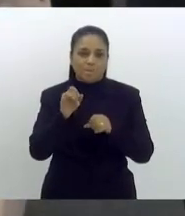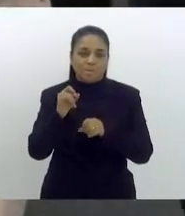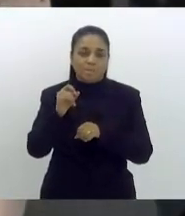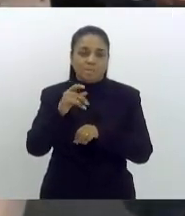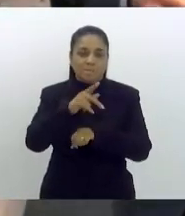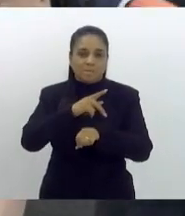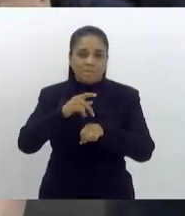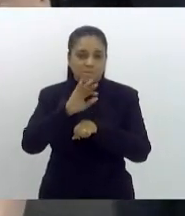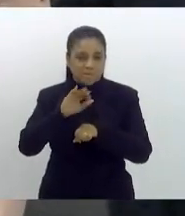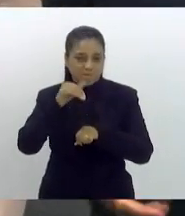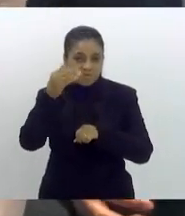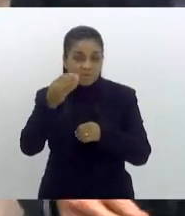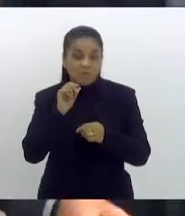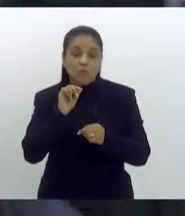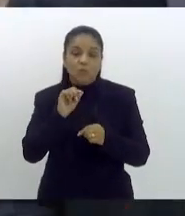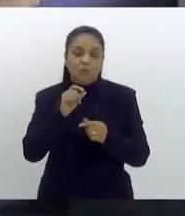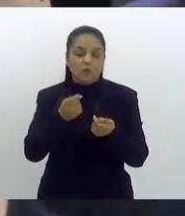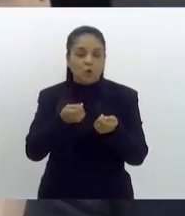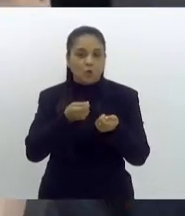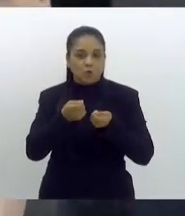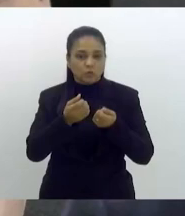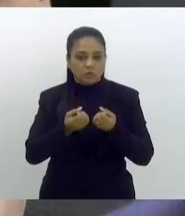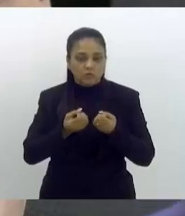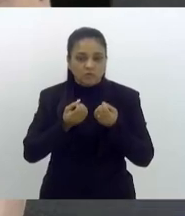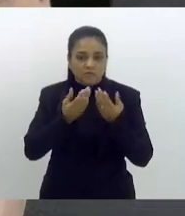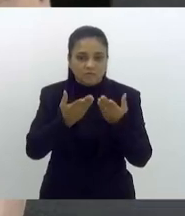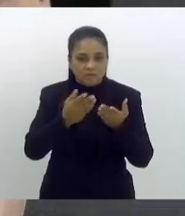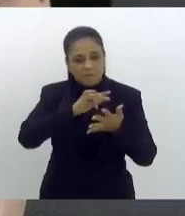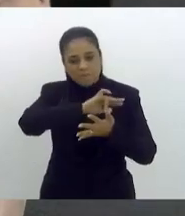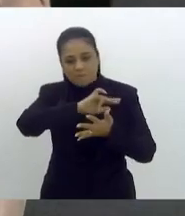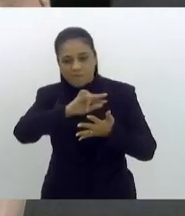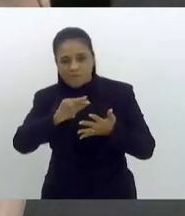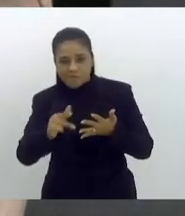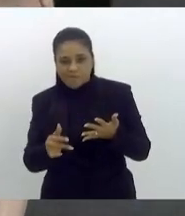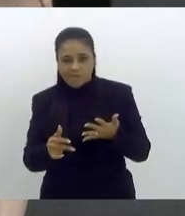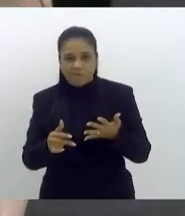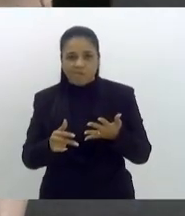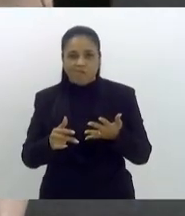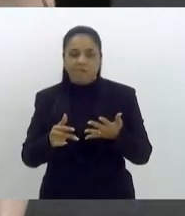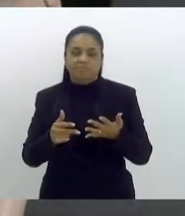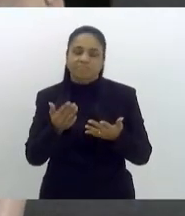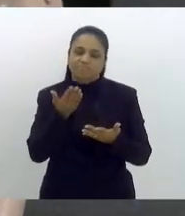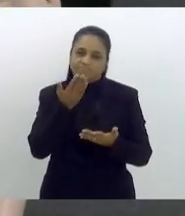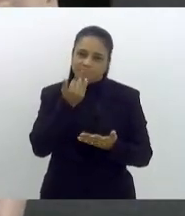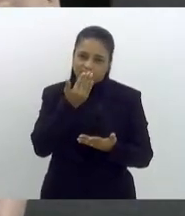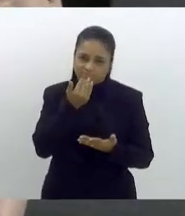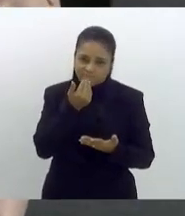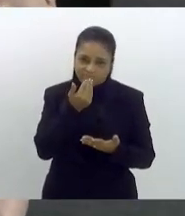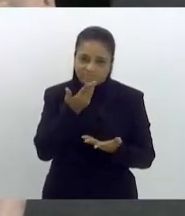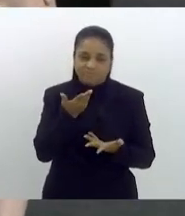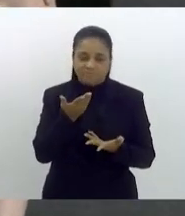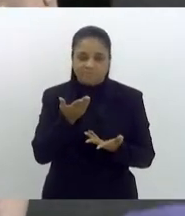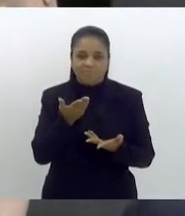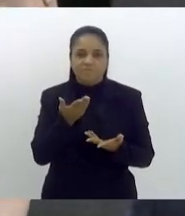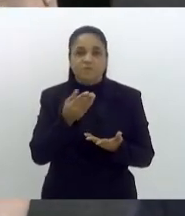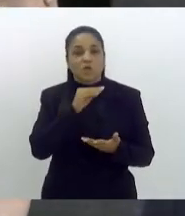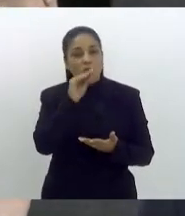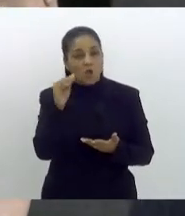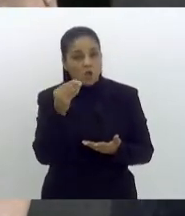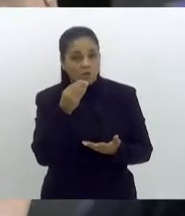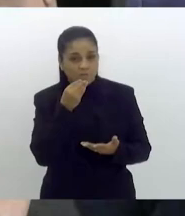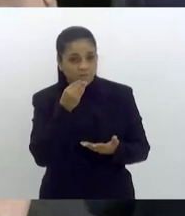o controle da oferta mas vasta possível de gêneros alimentícios além obviamente